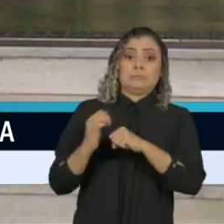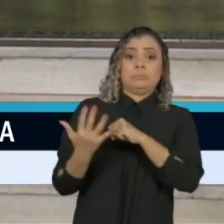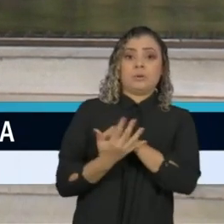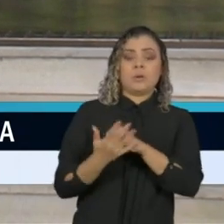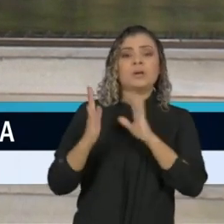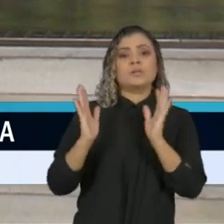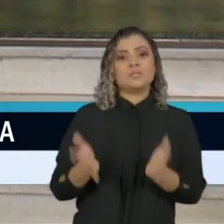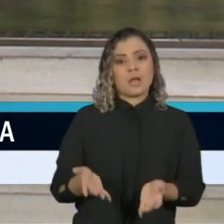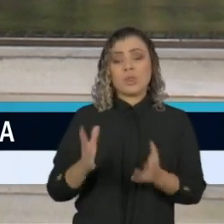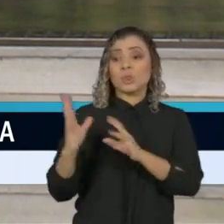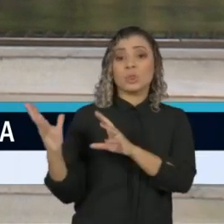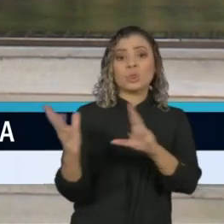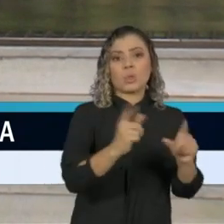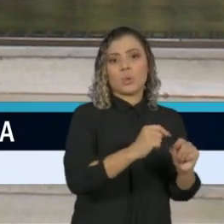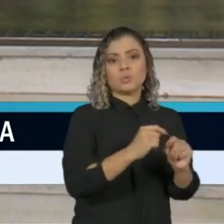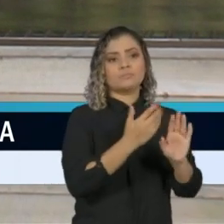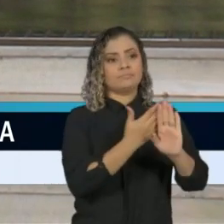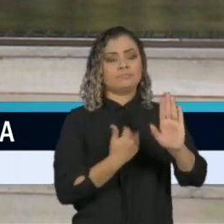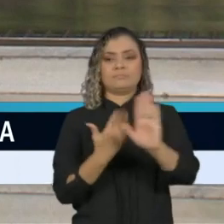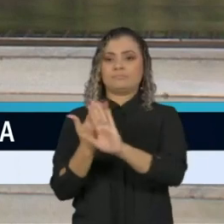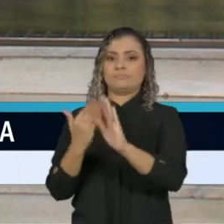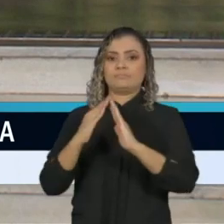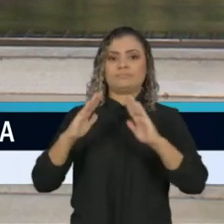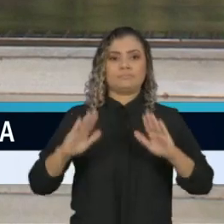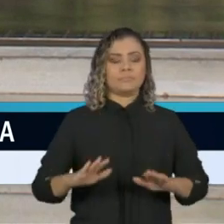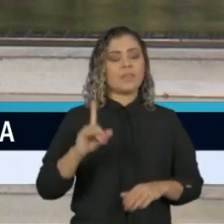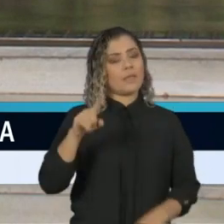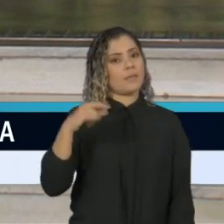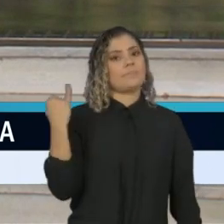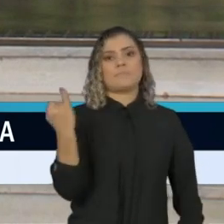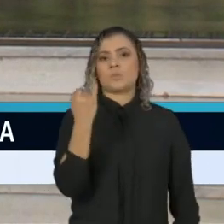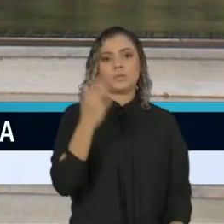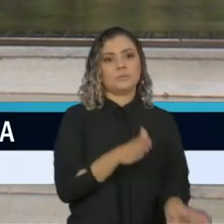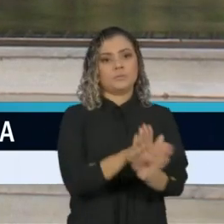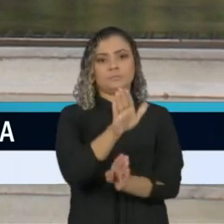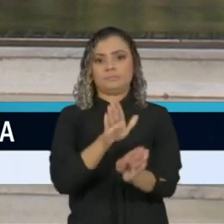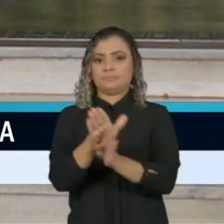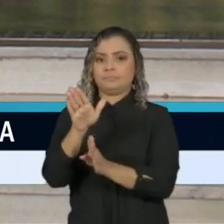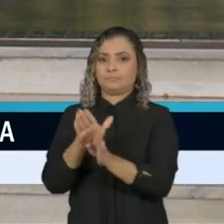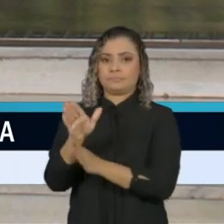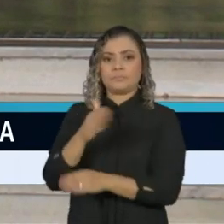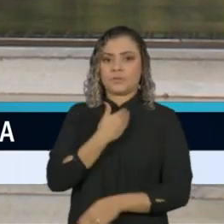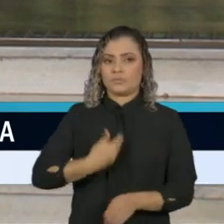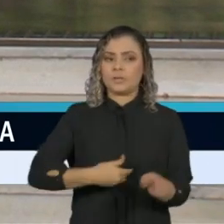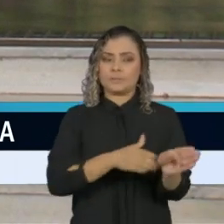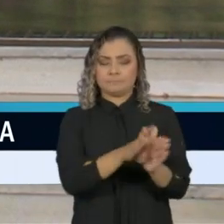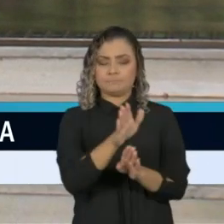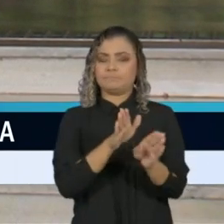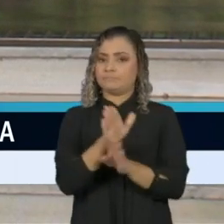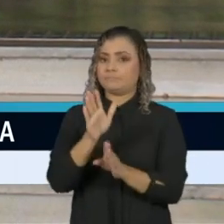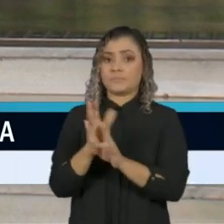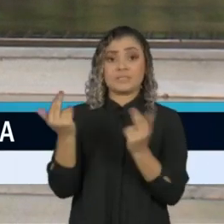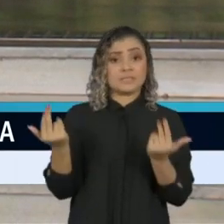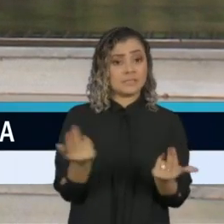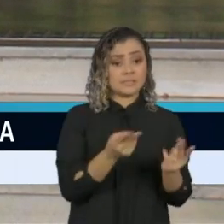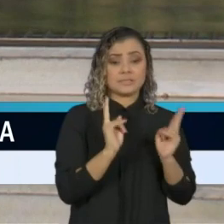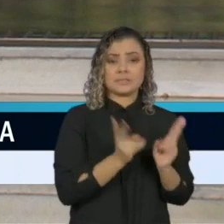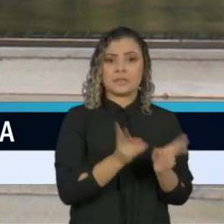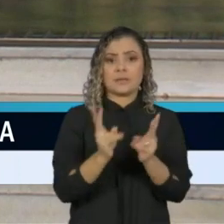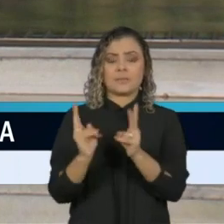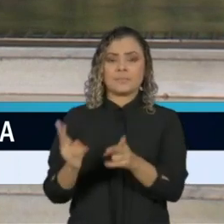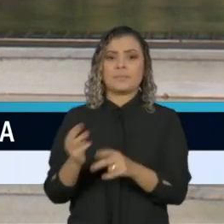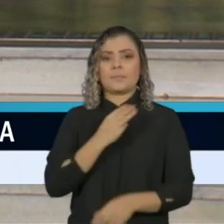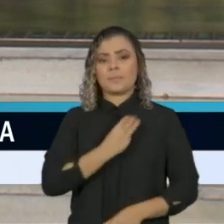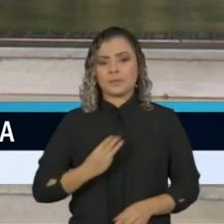em todos eles o isolamento social é recomendado pelos governos, é recomendado pelos primeiros ministros,